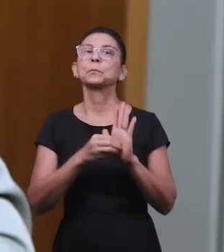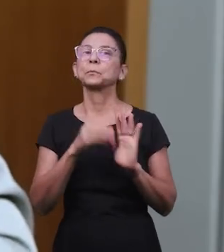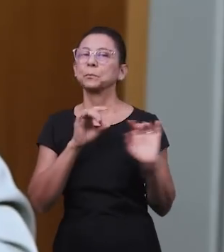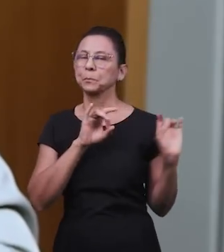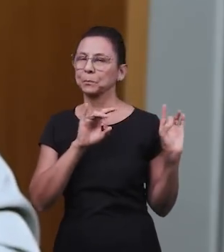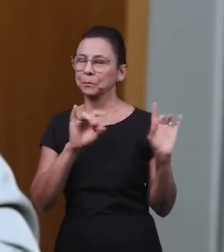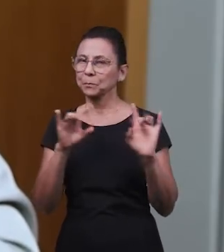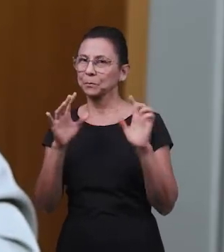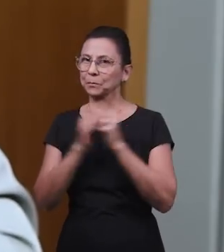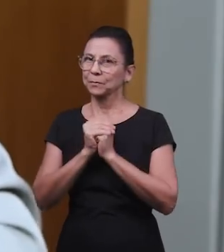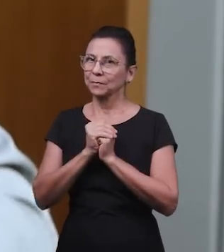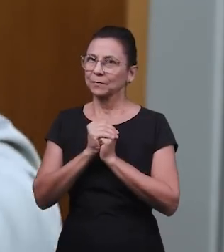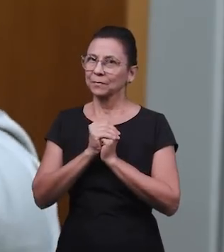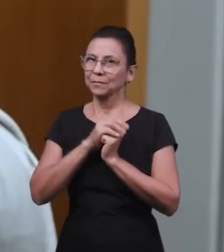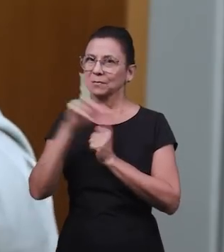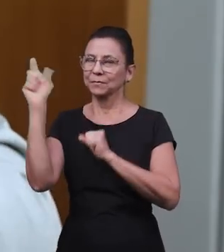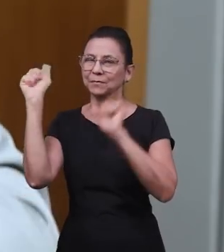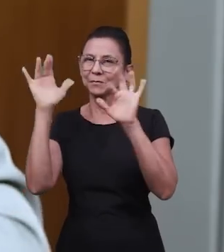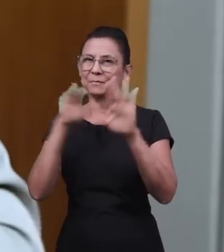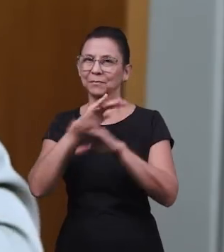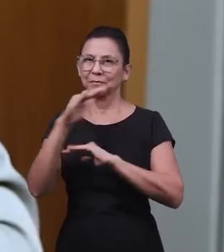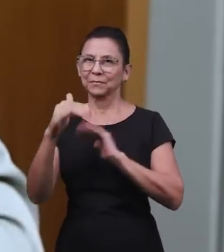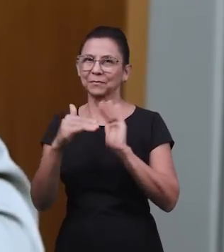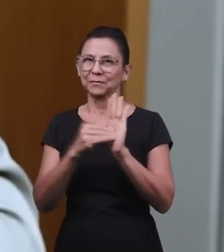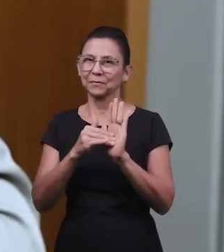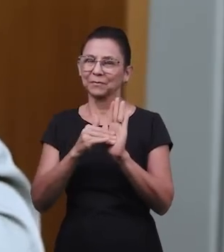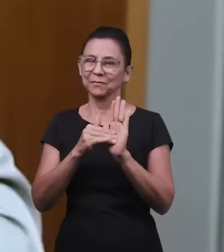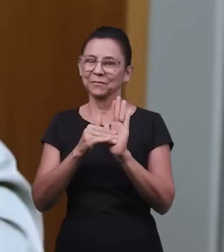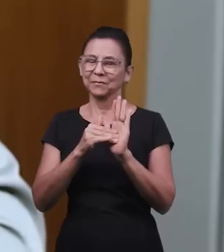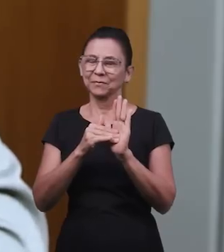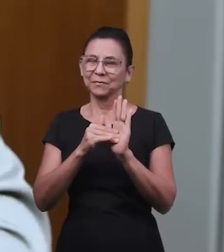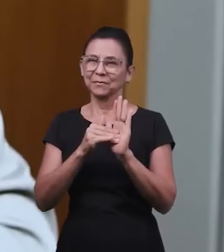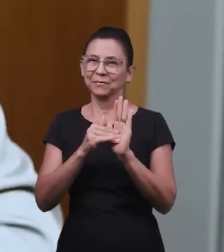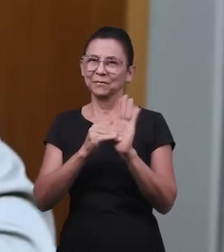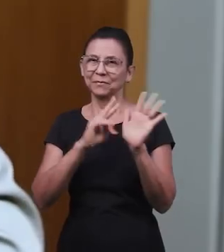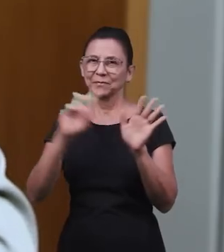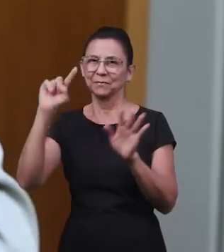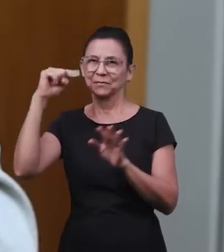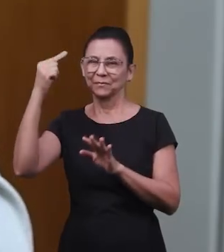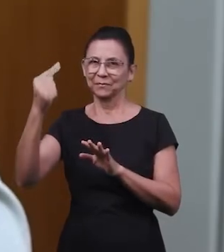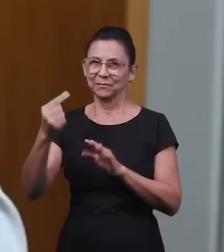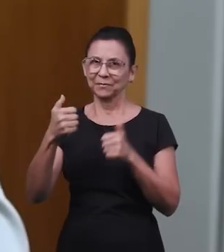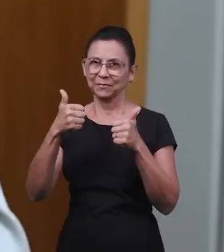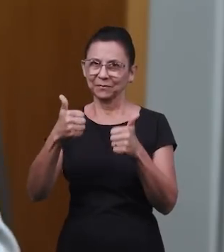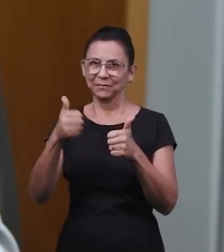que é muito especial. Amém? Deus abençoe a todos. Até a próxima semana, se Deus quiser.